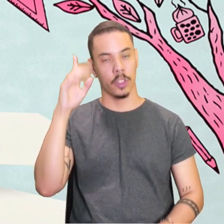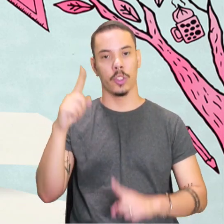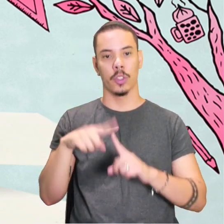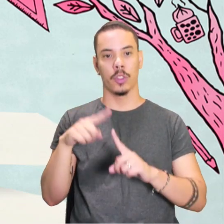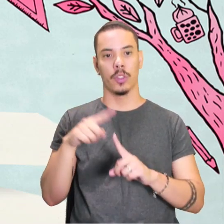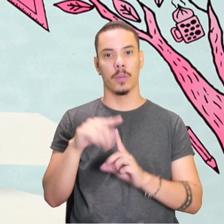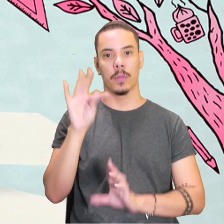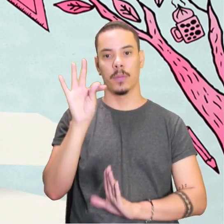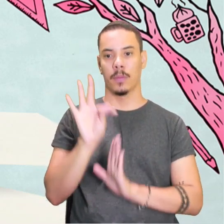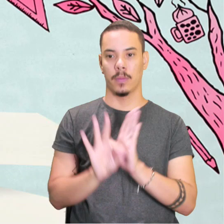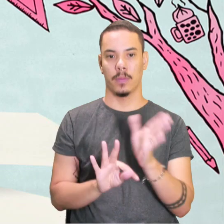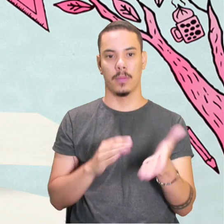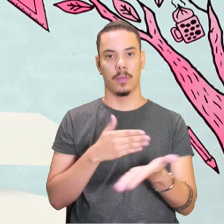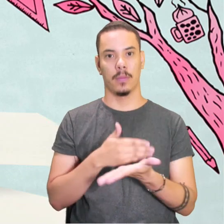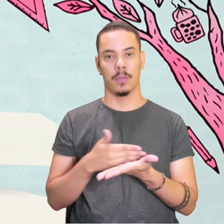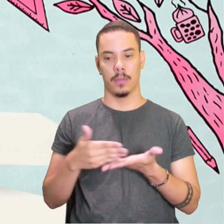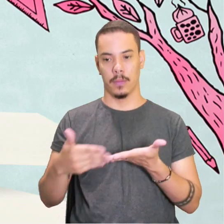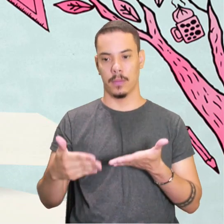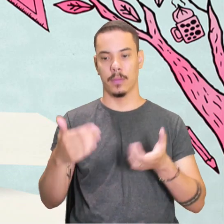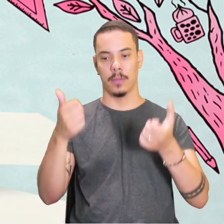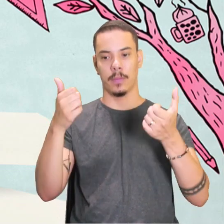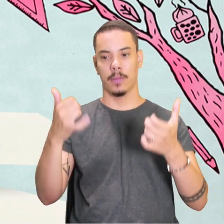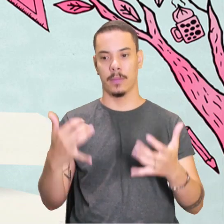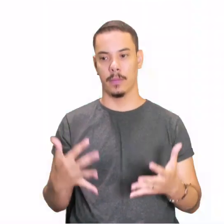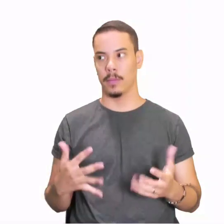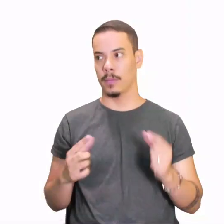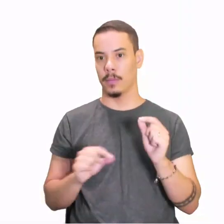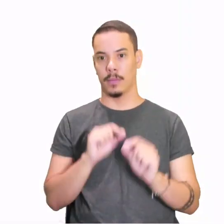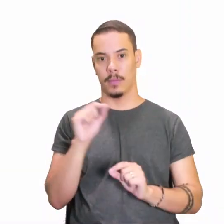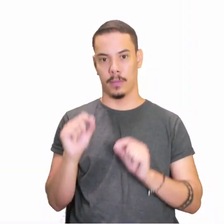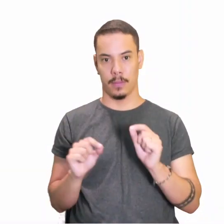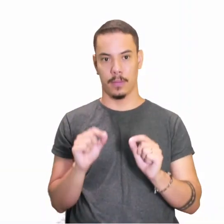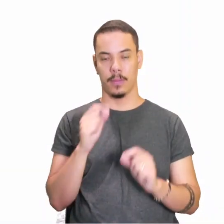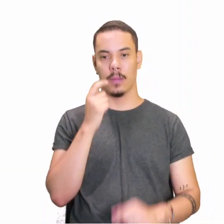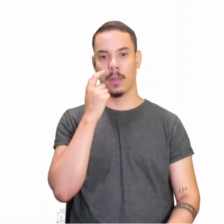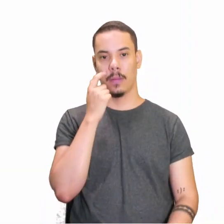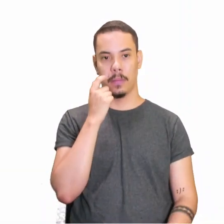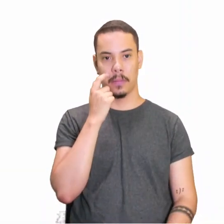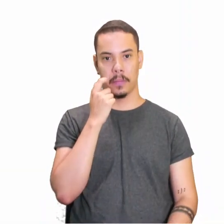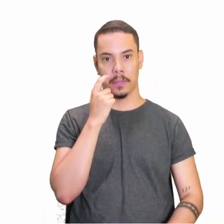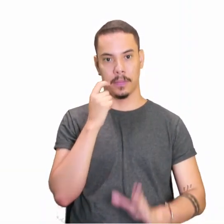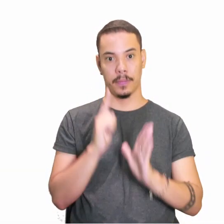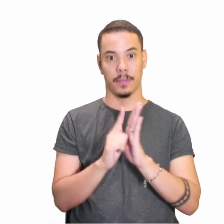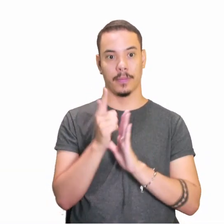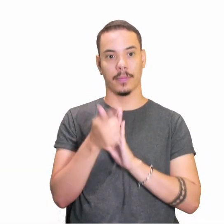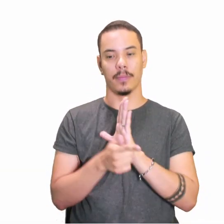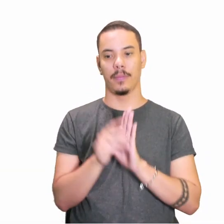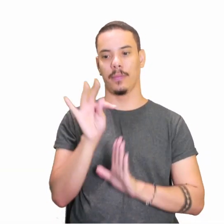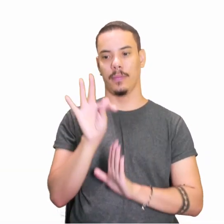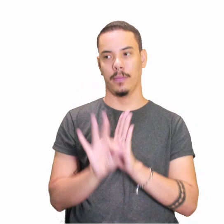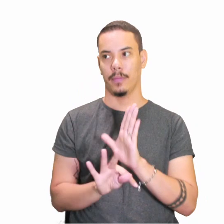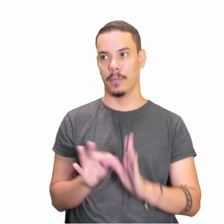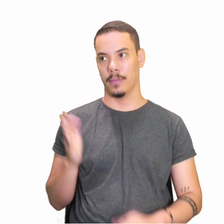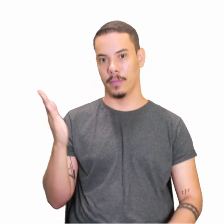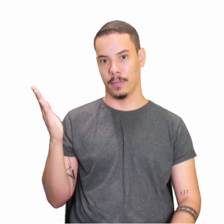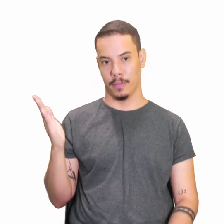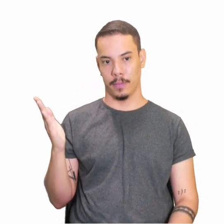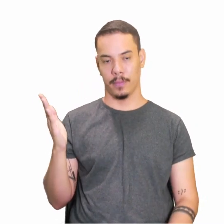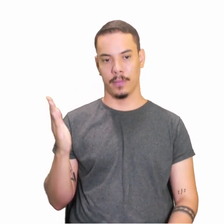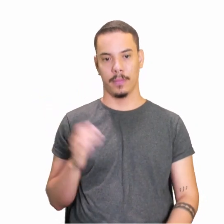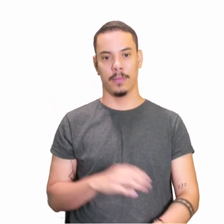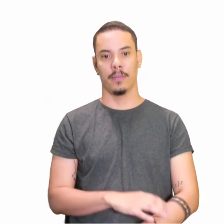textual. De início, vamos aí falar então sobre o nosso gênero textual. Fique